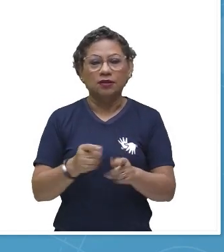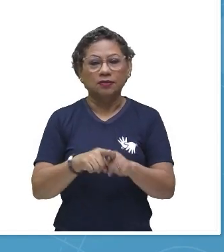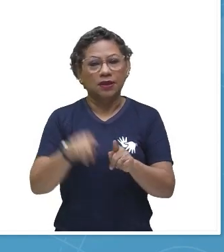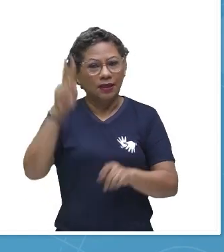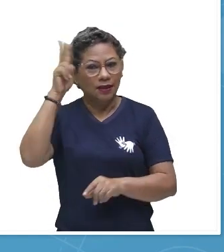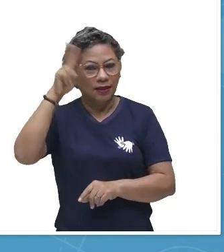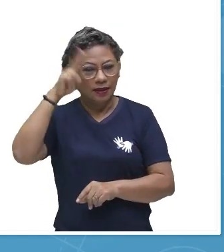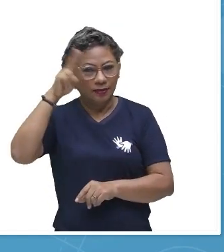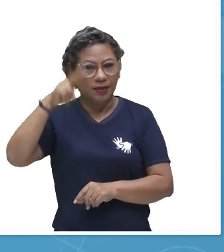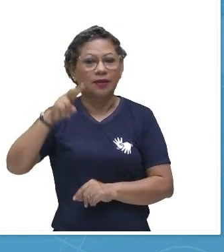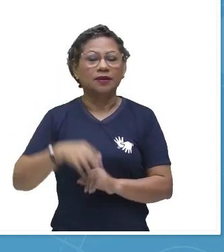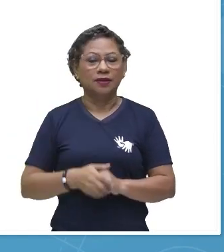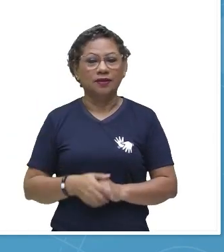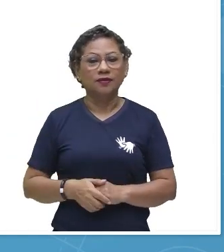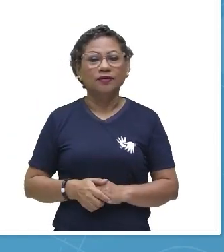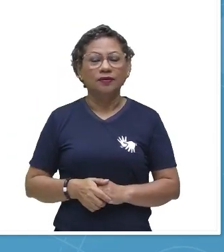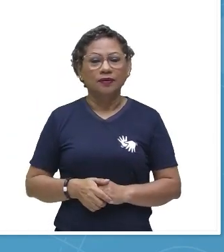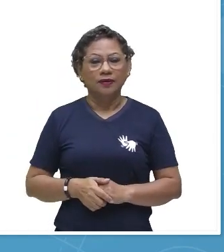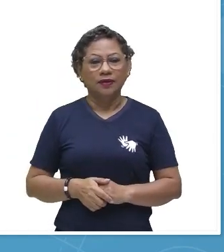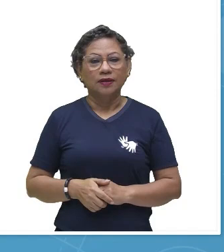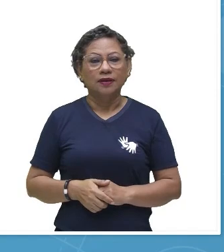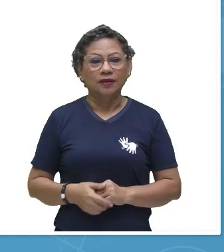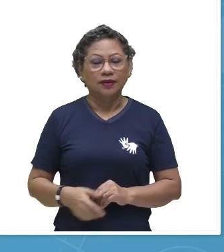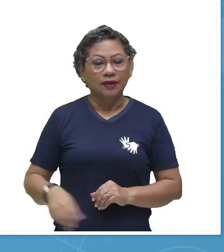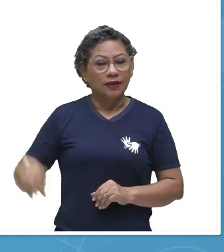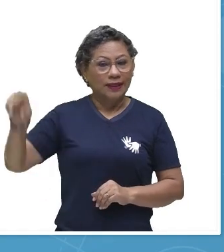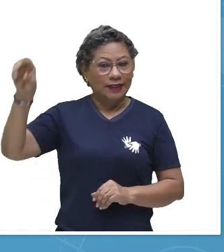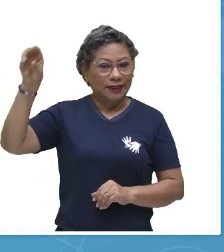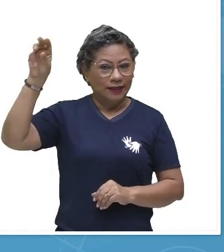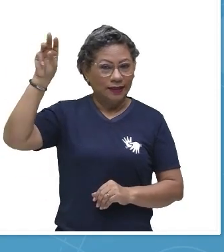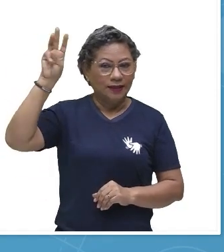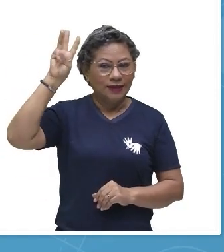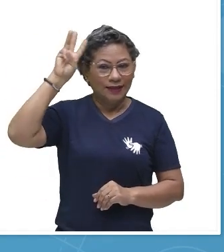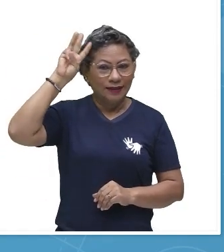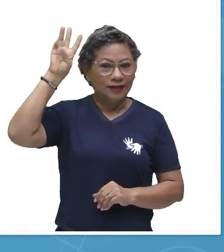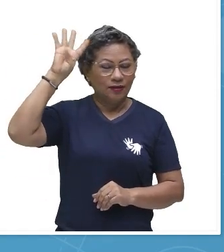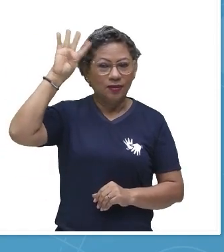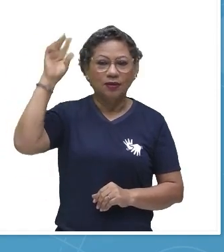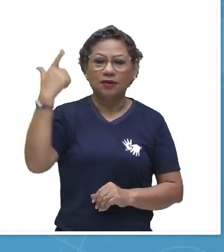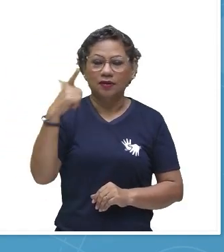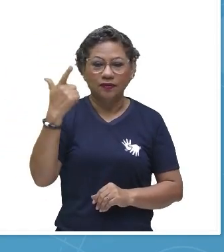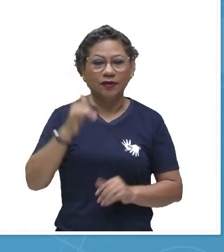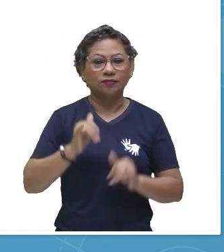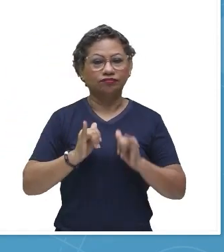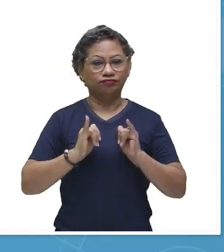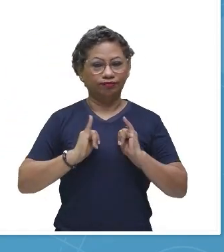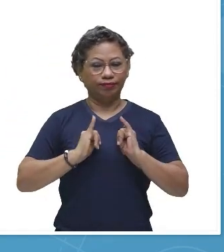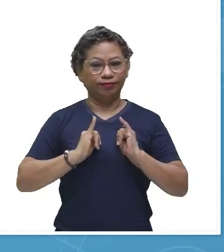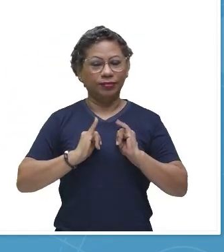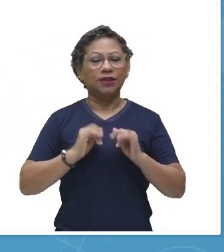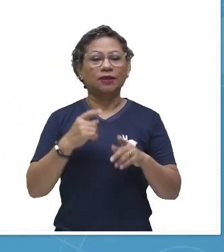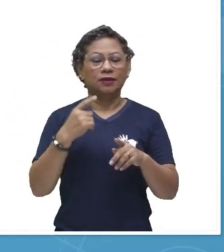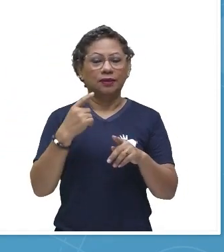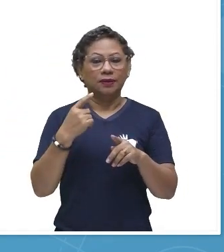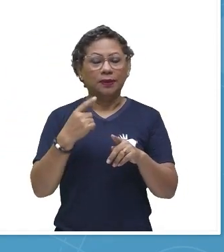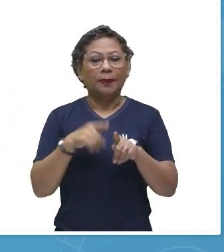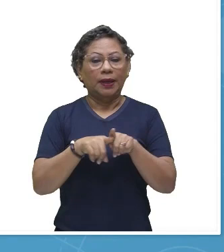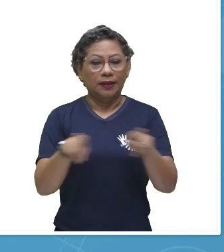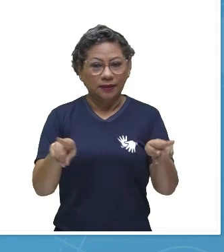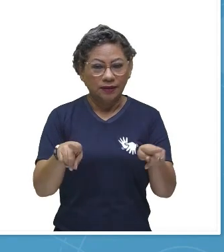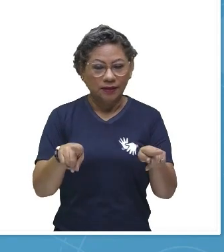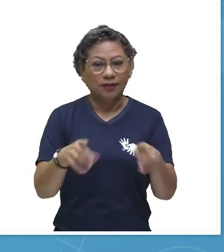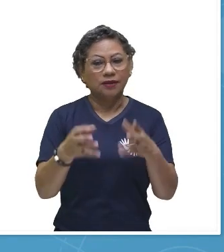amanhã e quarta-feira não vai ter transmissão por conta do ponto facultativo, mas a gente pede que vocês façam